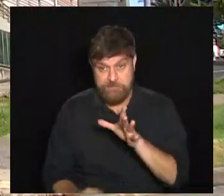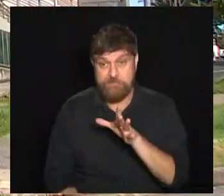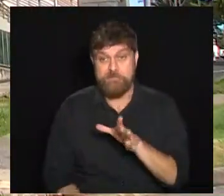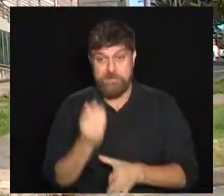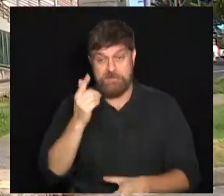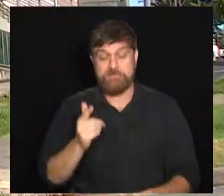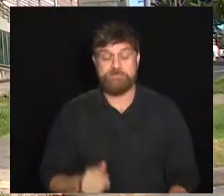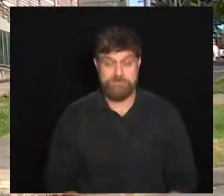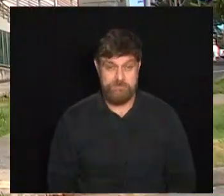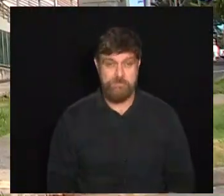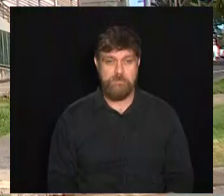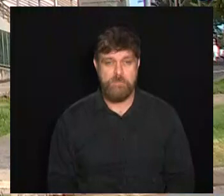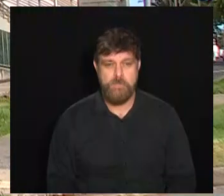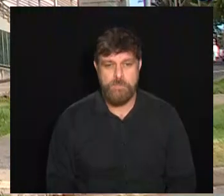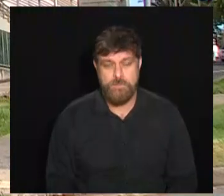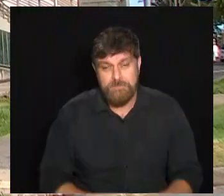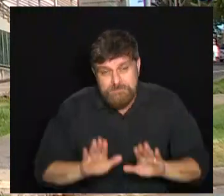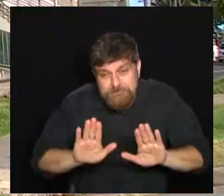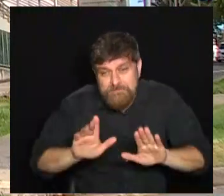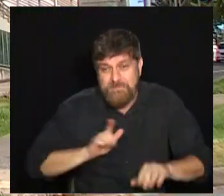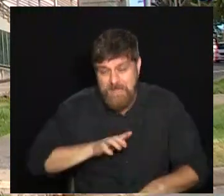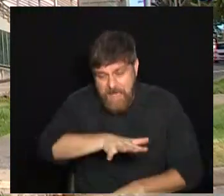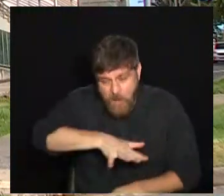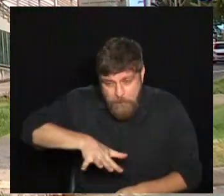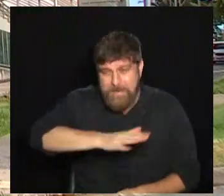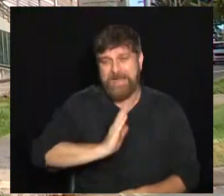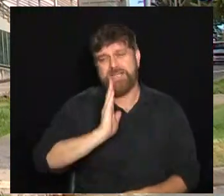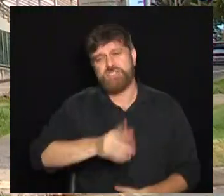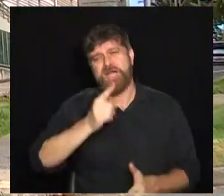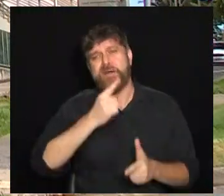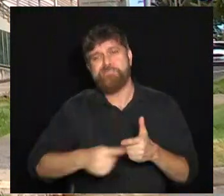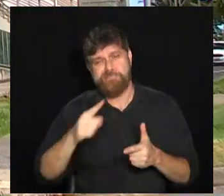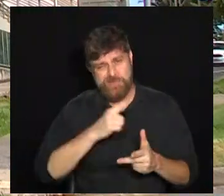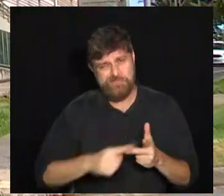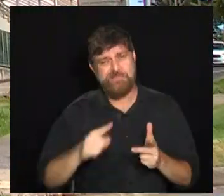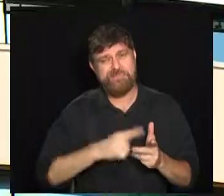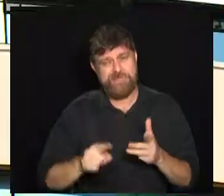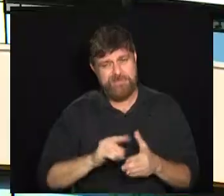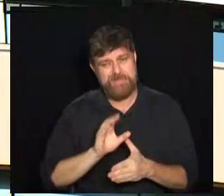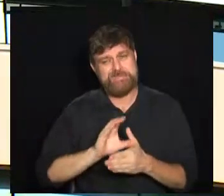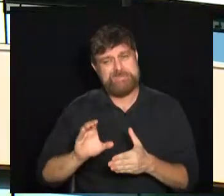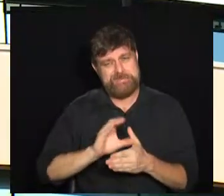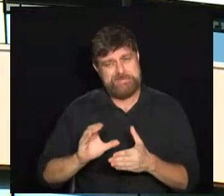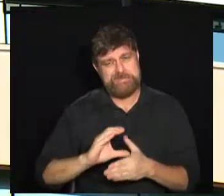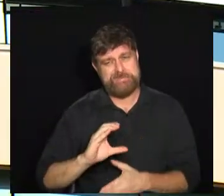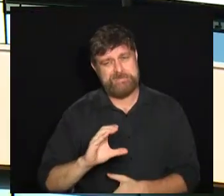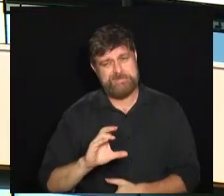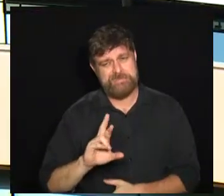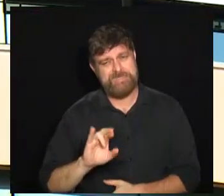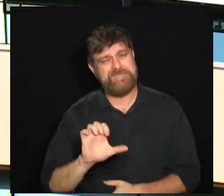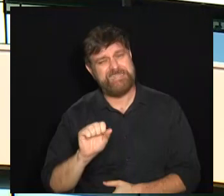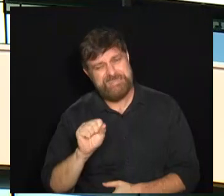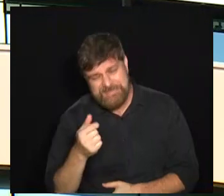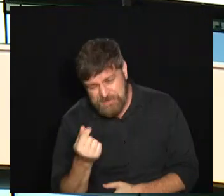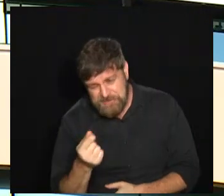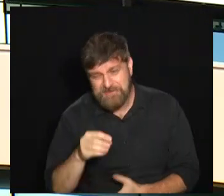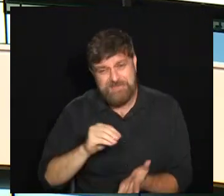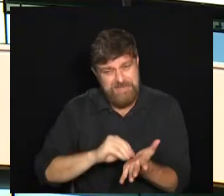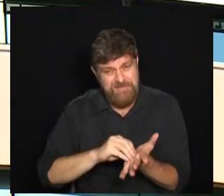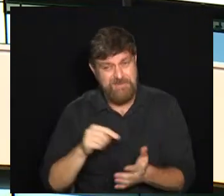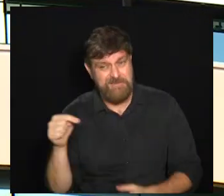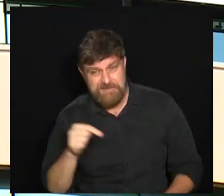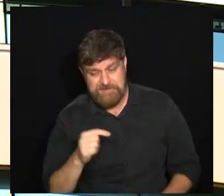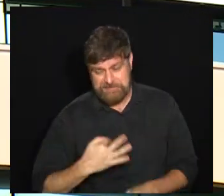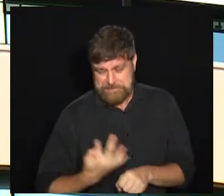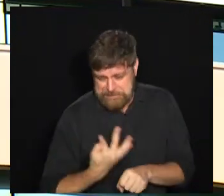nas demissões. Entretanto, é um setor que já vem de uma recessão, vem aí de uma crise, estava tentando se levantar,